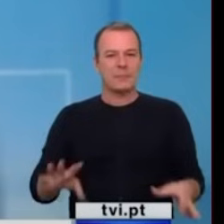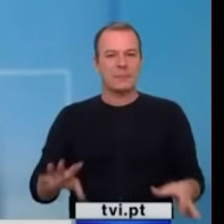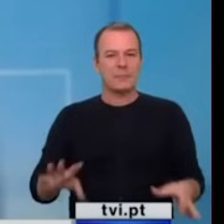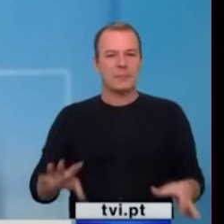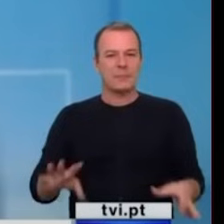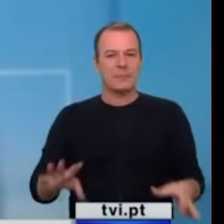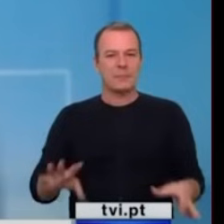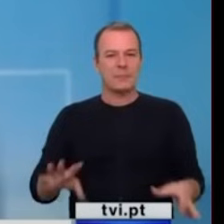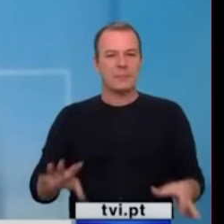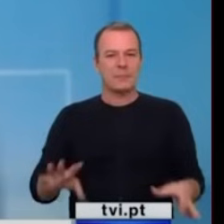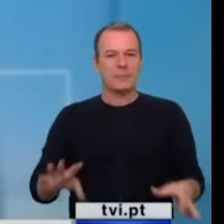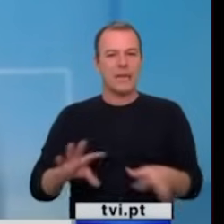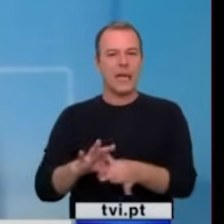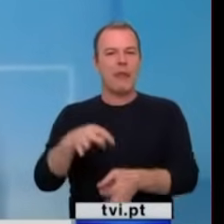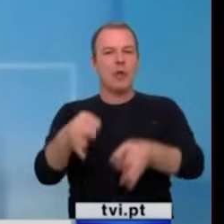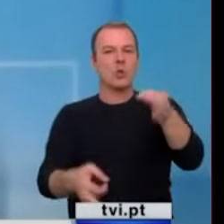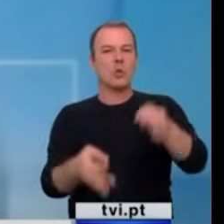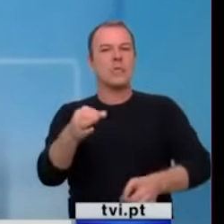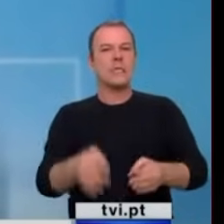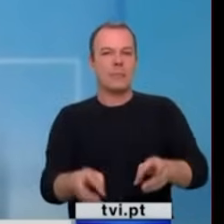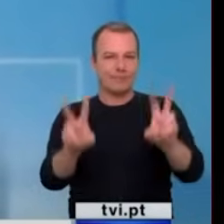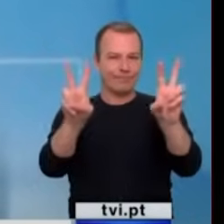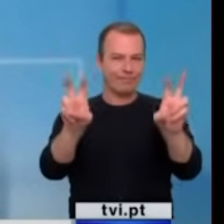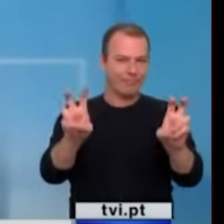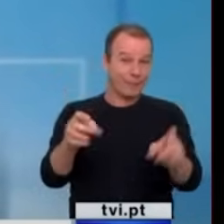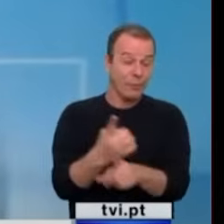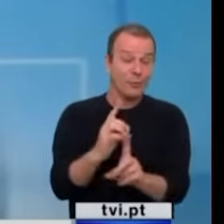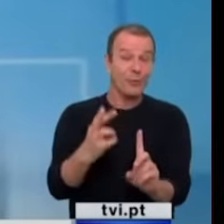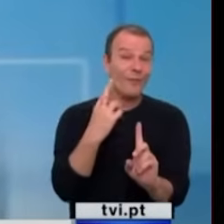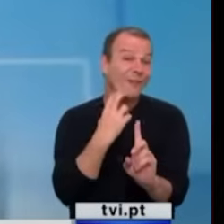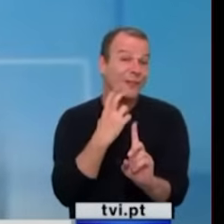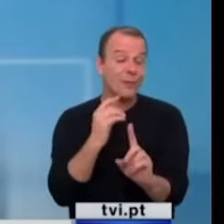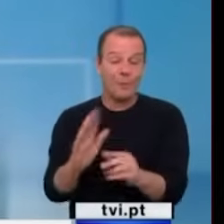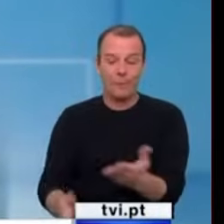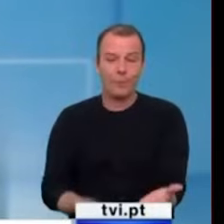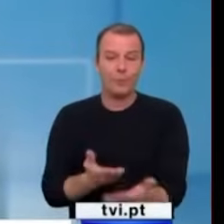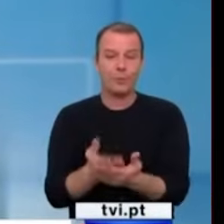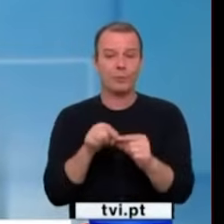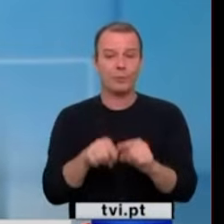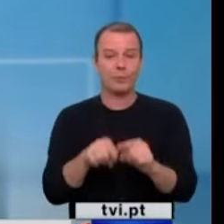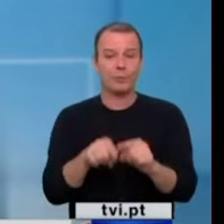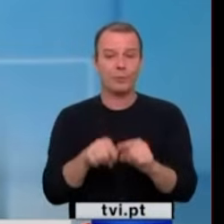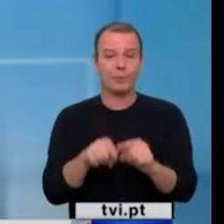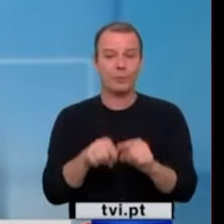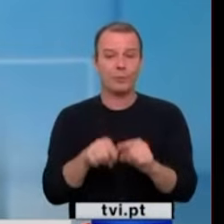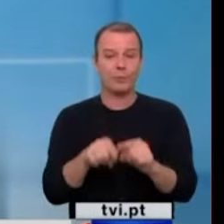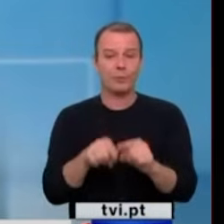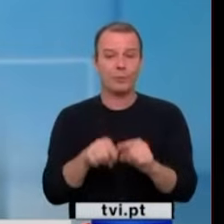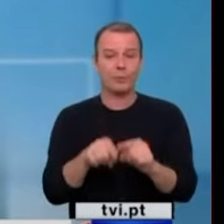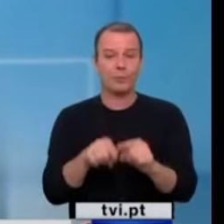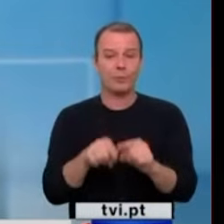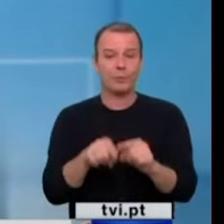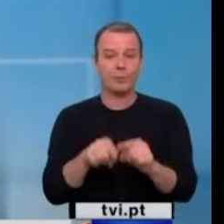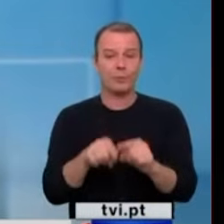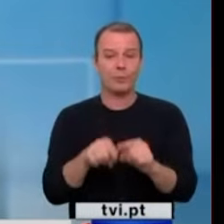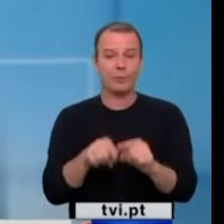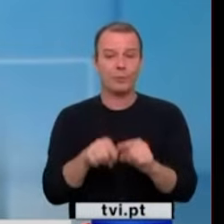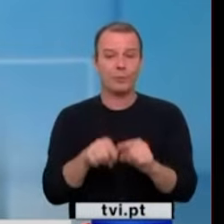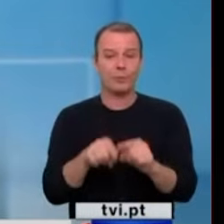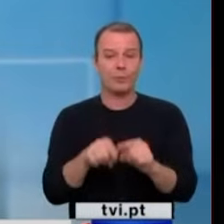que é que ele propõe exatamente ele não explica isso porque o André Ventura propõe percebes é isso que eu quer perceber ele até pode ter um oção eu não estou a